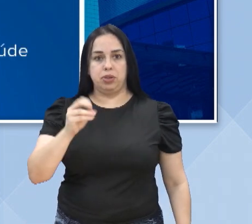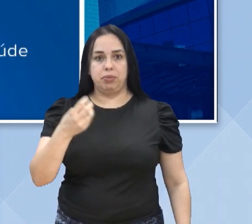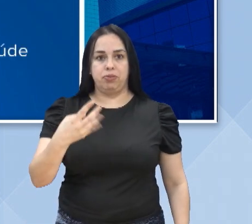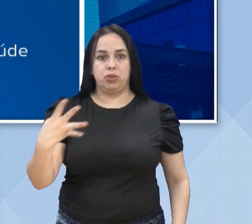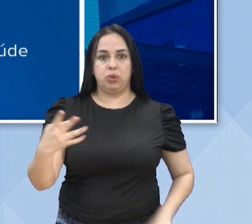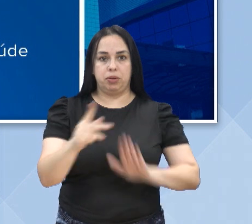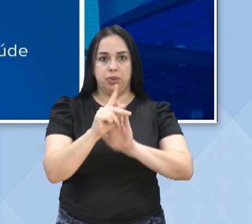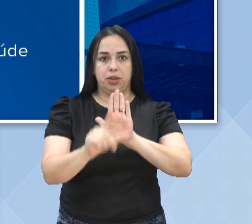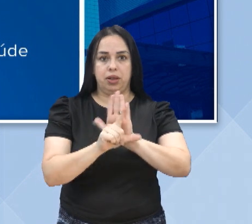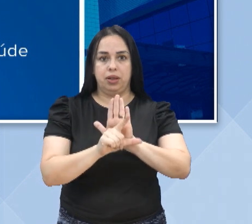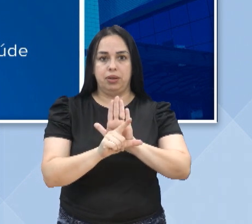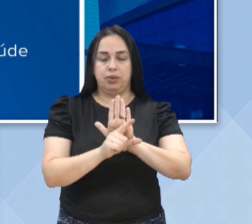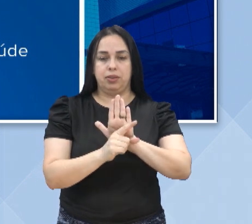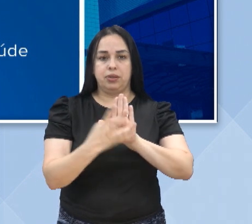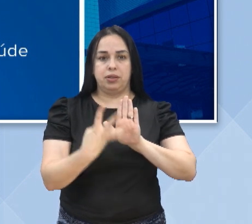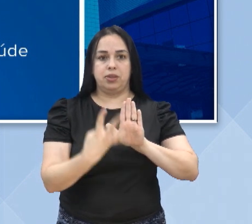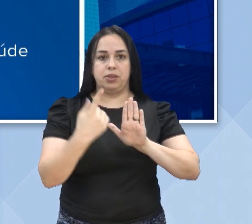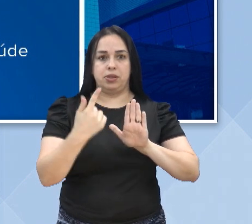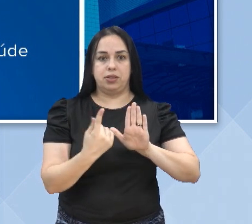17264/2024, projeto de lei número